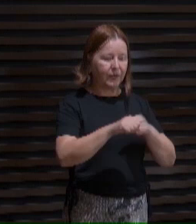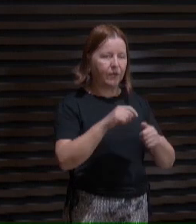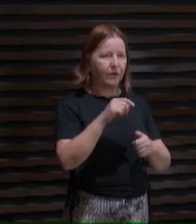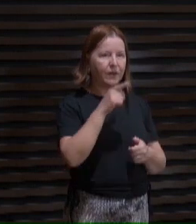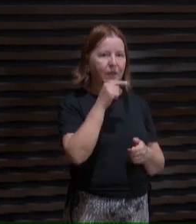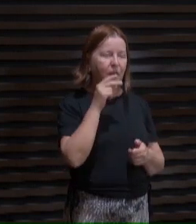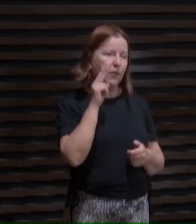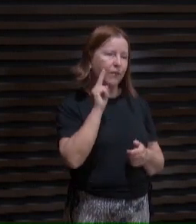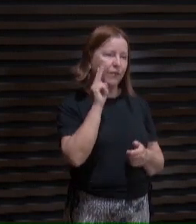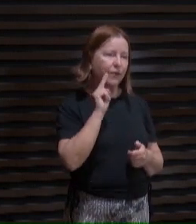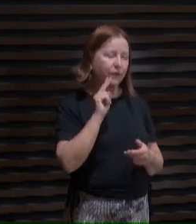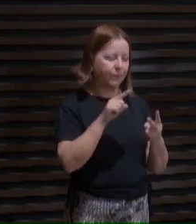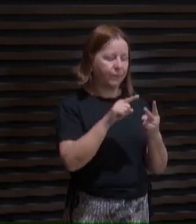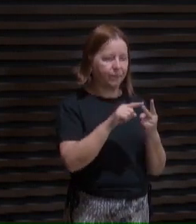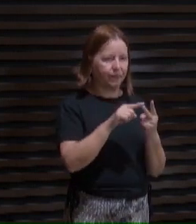vinho,